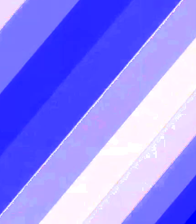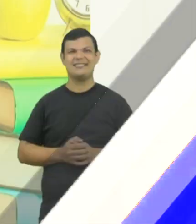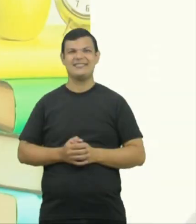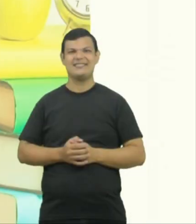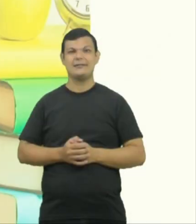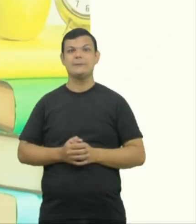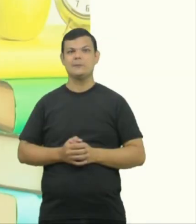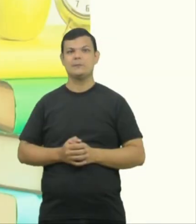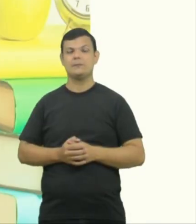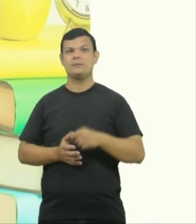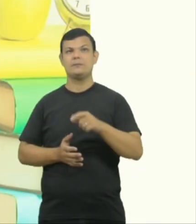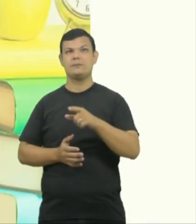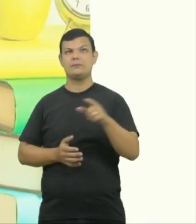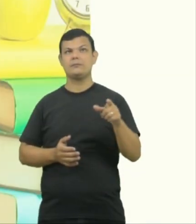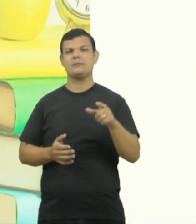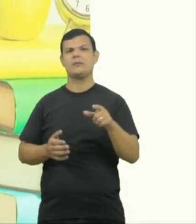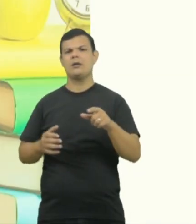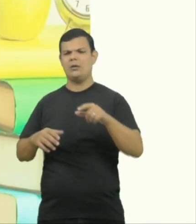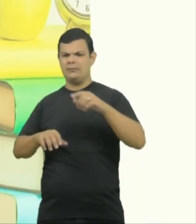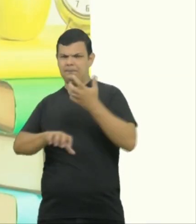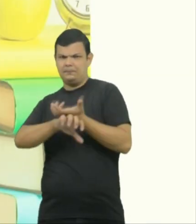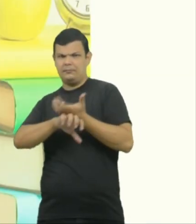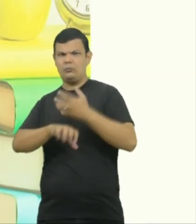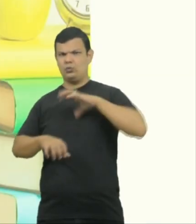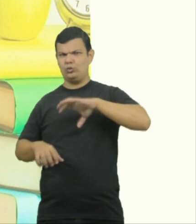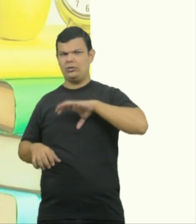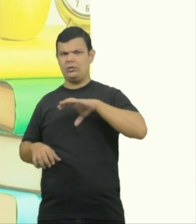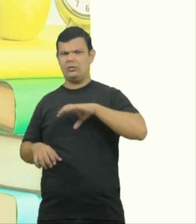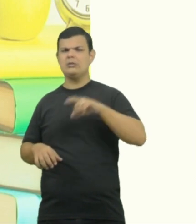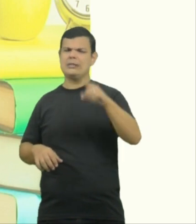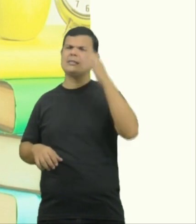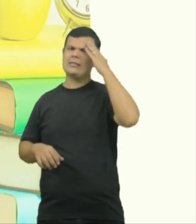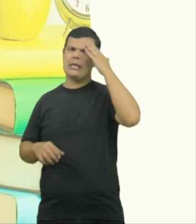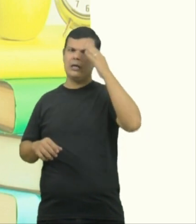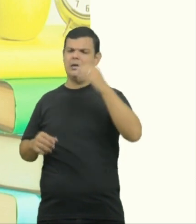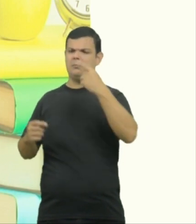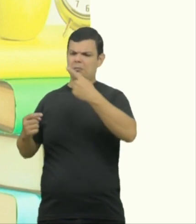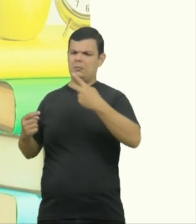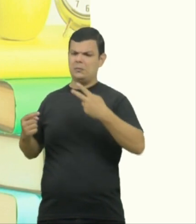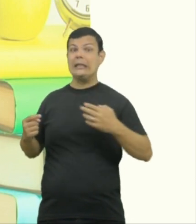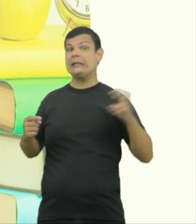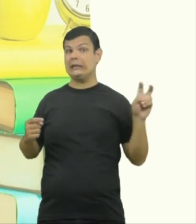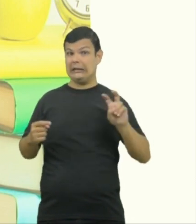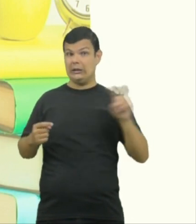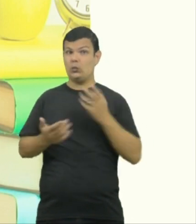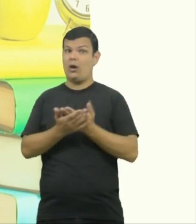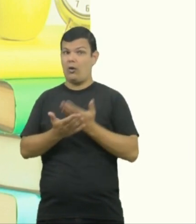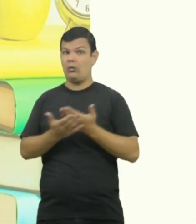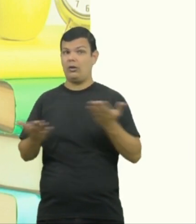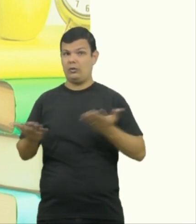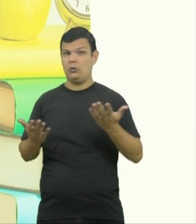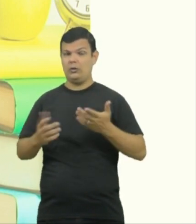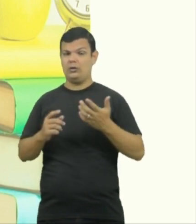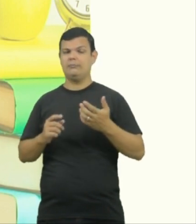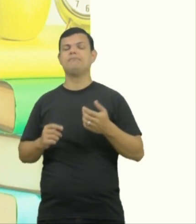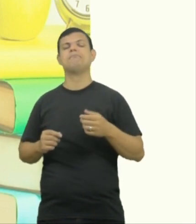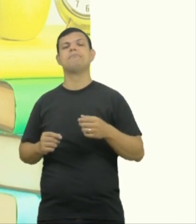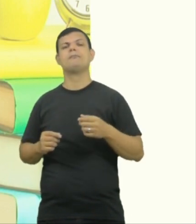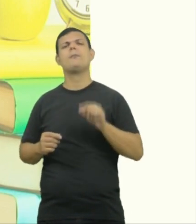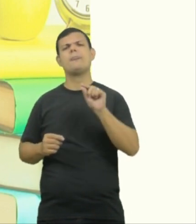quem está ligado nas aulas de língua portuguesa, já deve ter notado que essa é a nossa quinta aula do segundo semestre do ano de 2020, né?